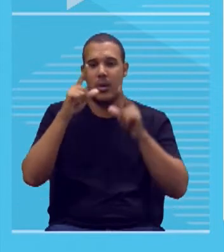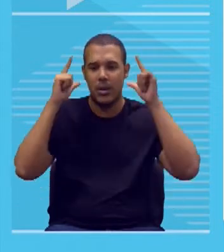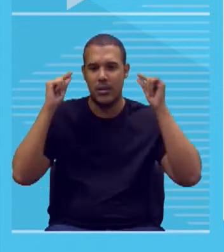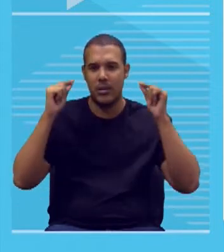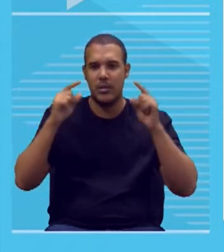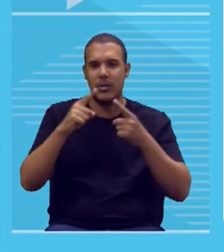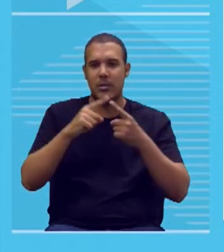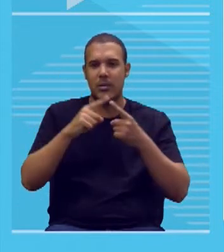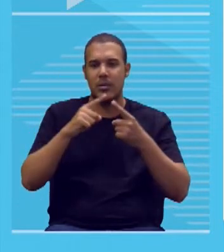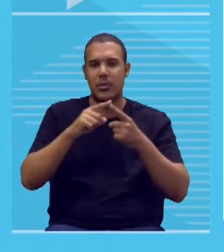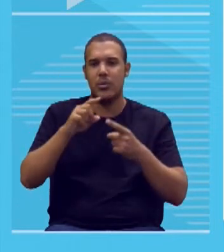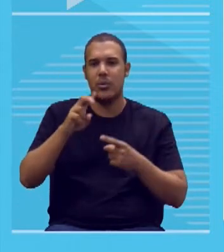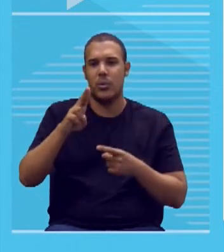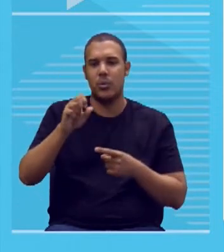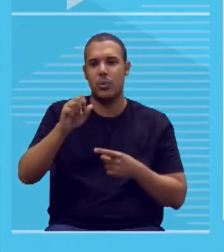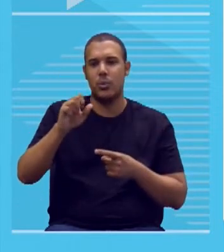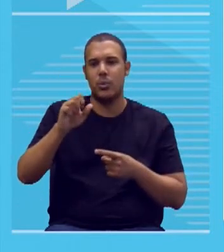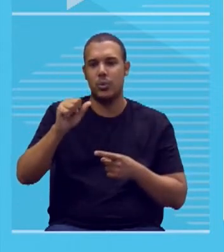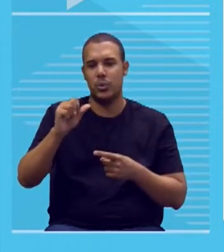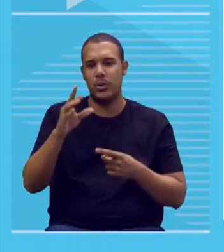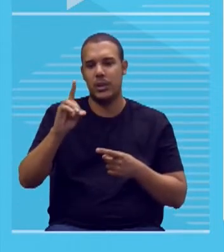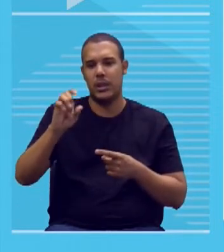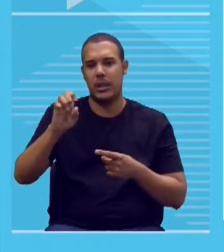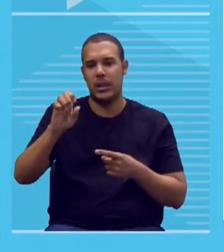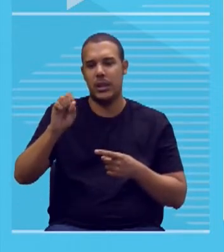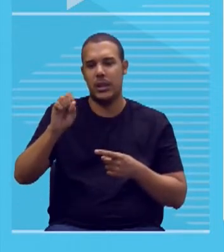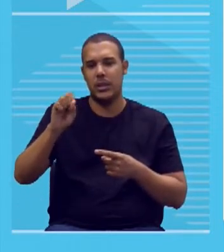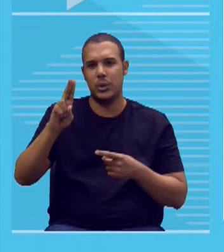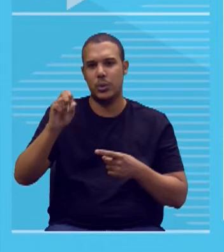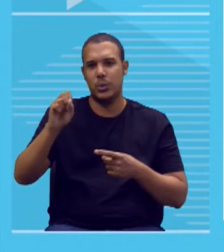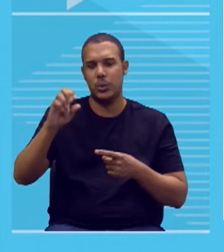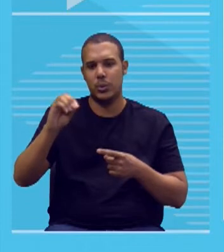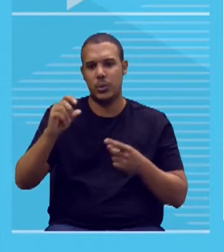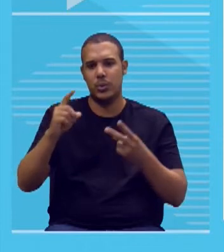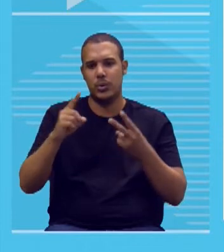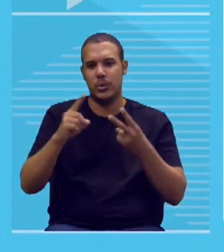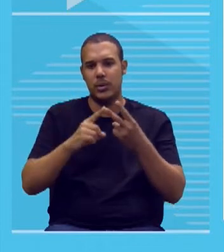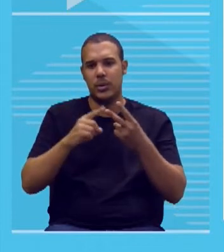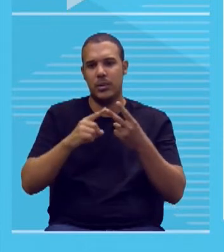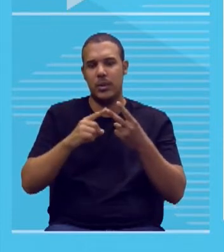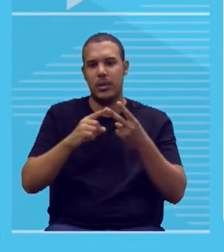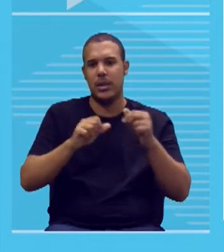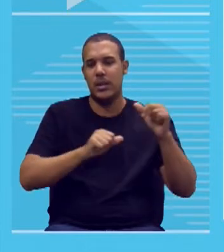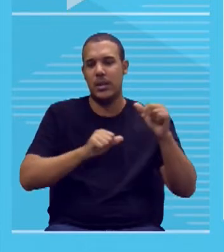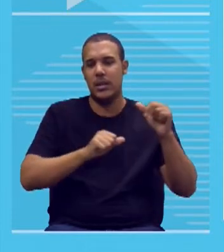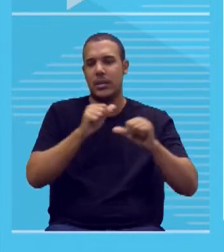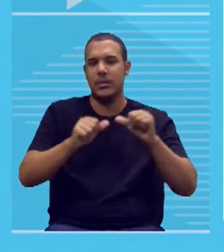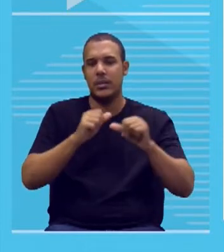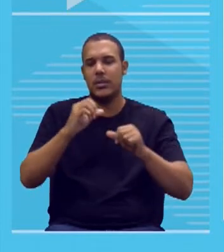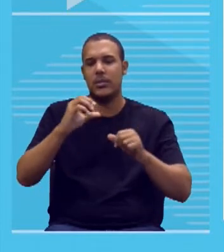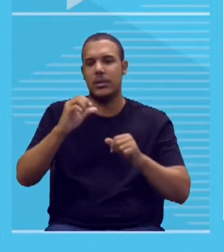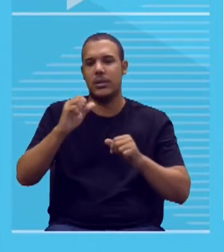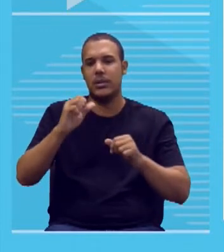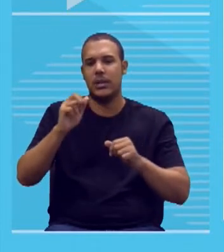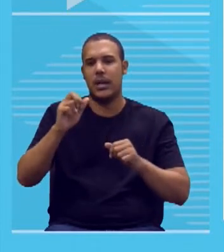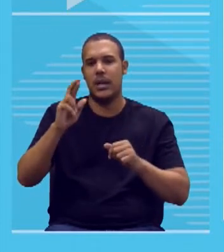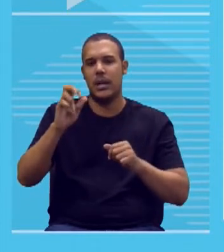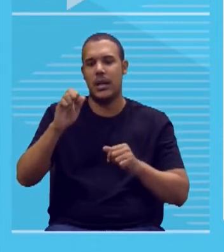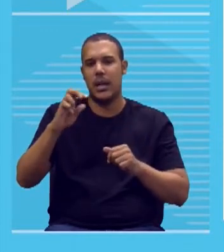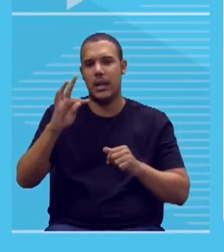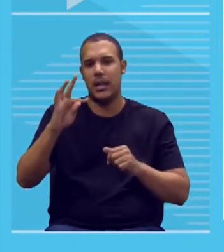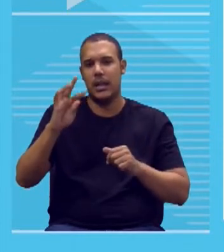a lei do uso e desuso e a lei da transmissão dos caracteres adquiridos né então